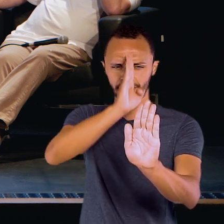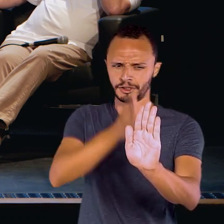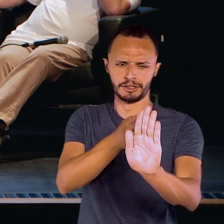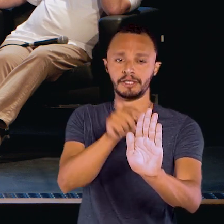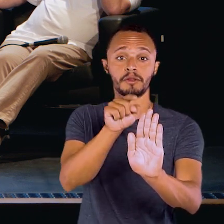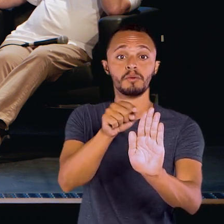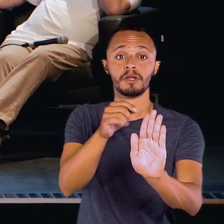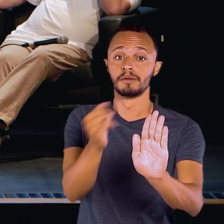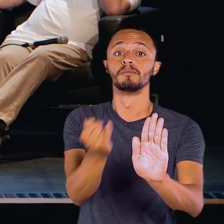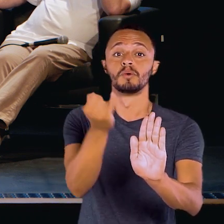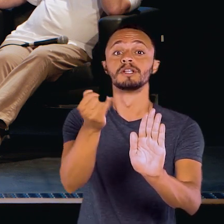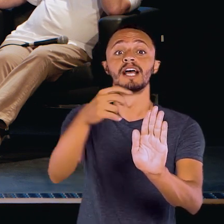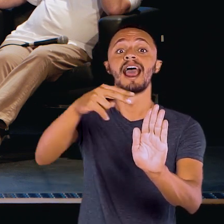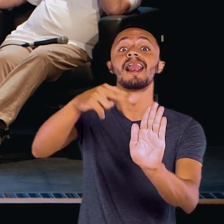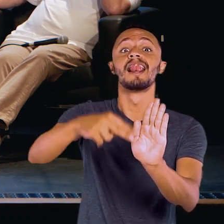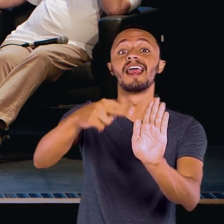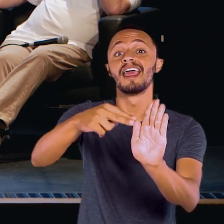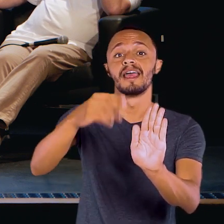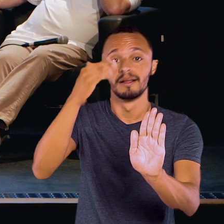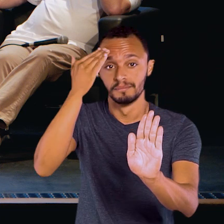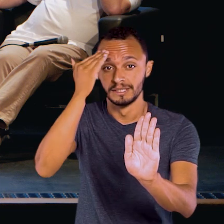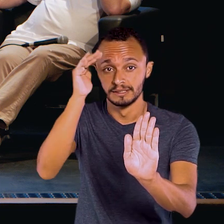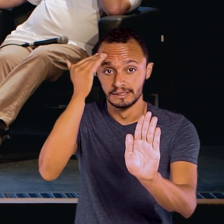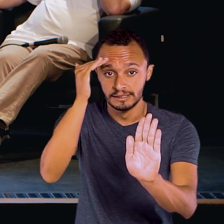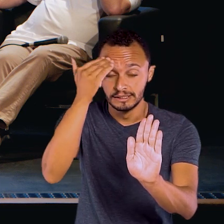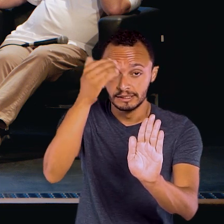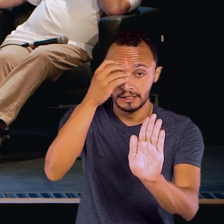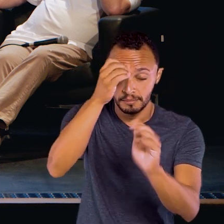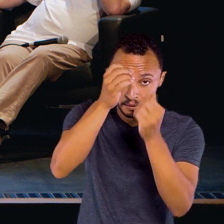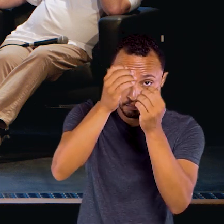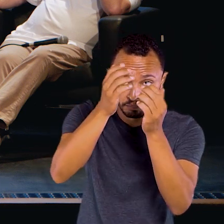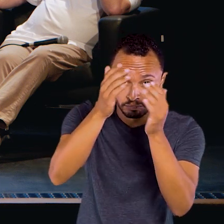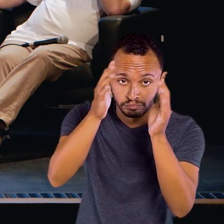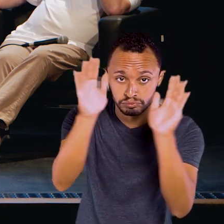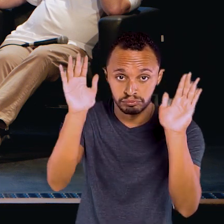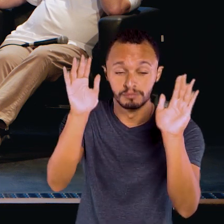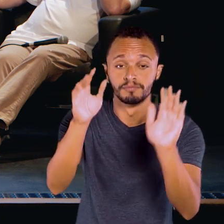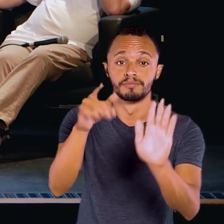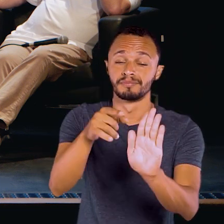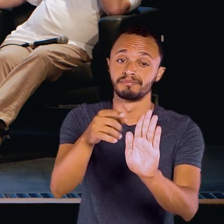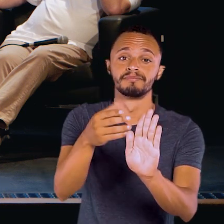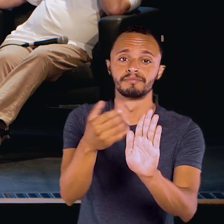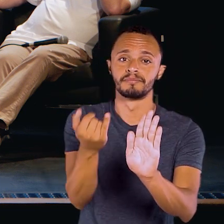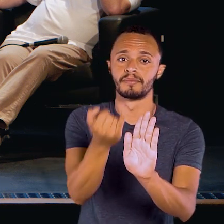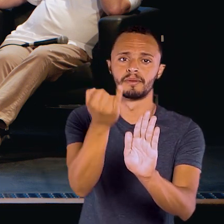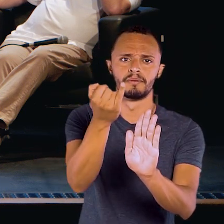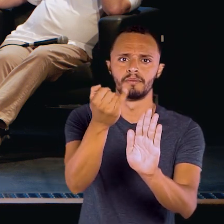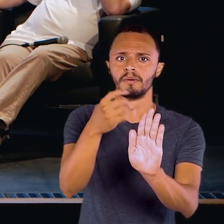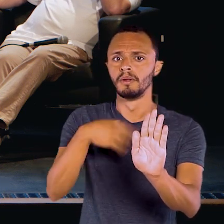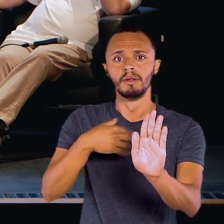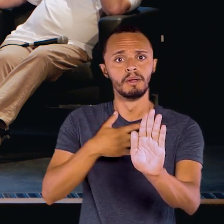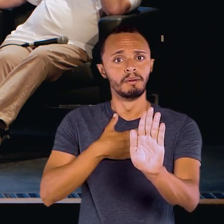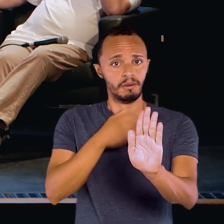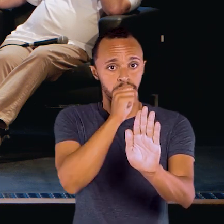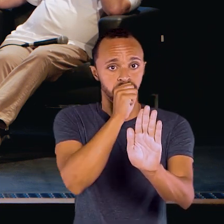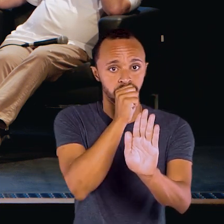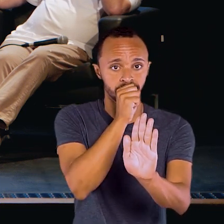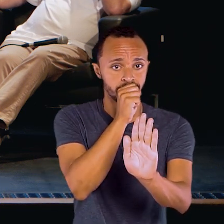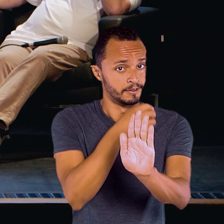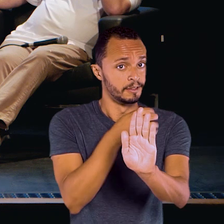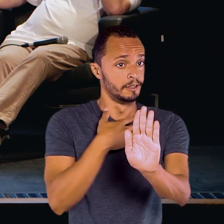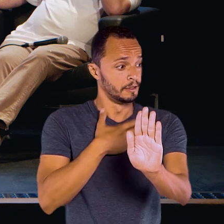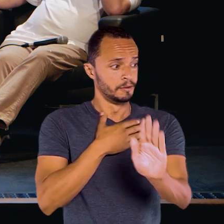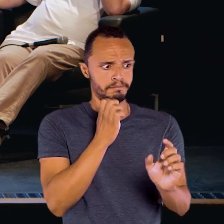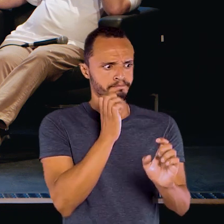Eliana, tive essa felicidade de ler todos os livros e fiquei sempre muito impactado, porque é uma área de pesquisa que muito me interessa, né?